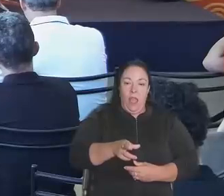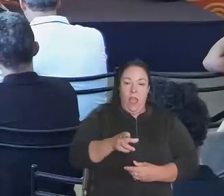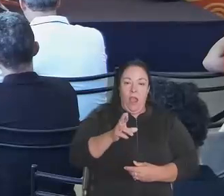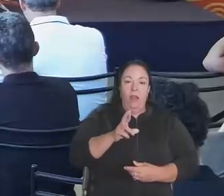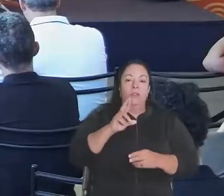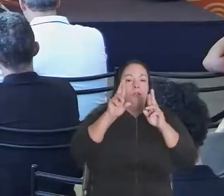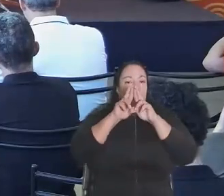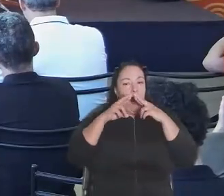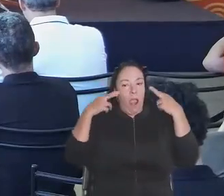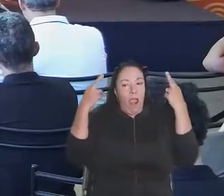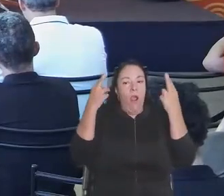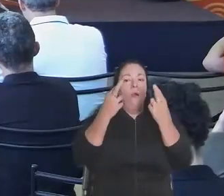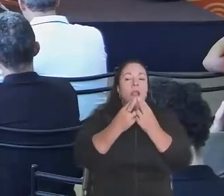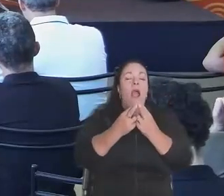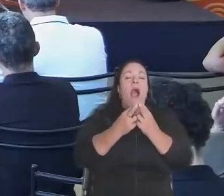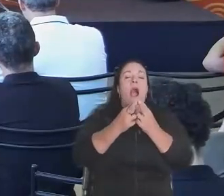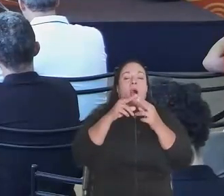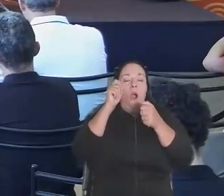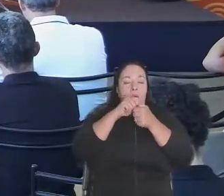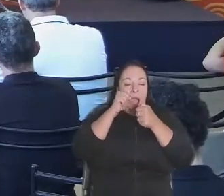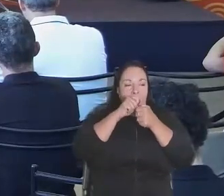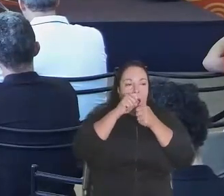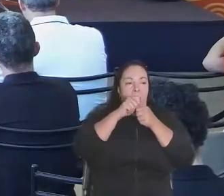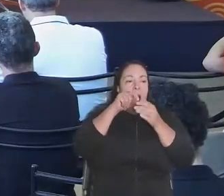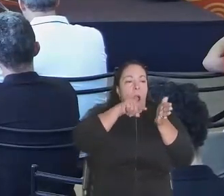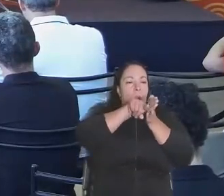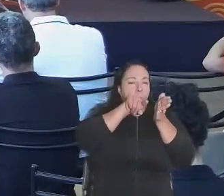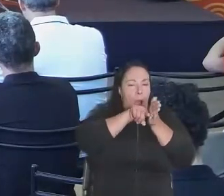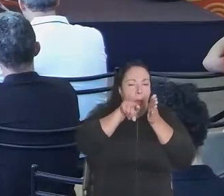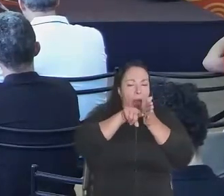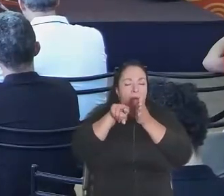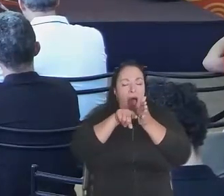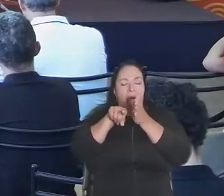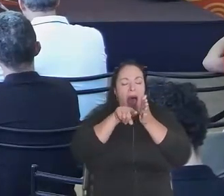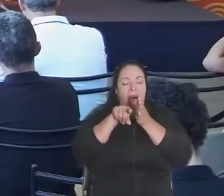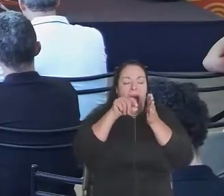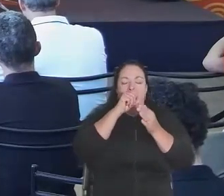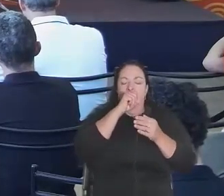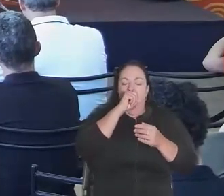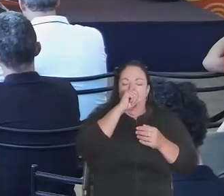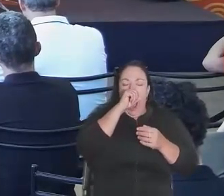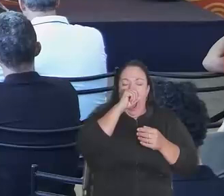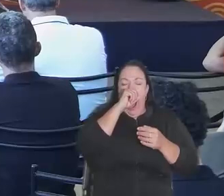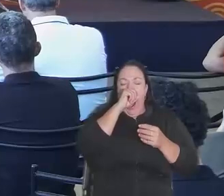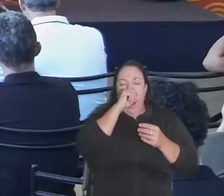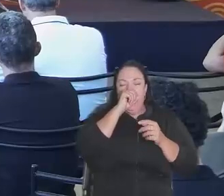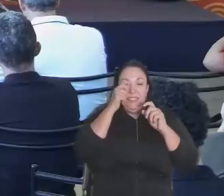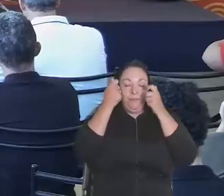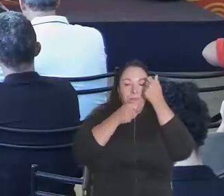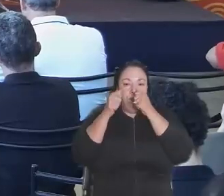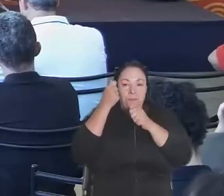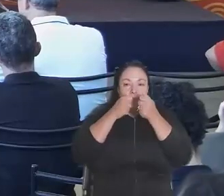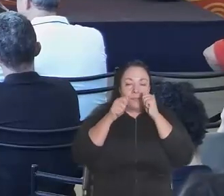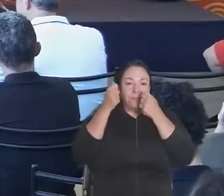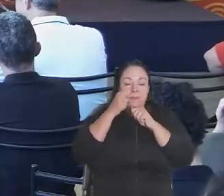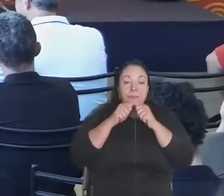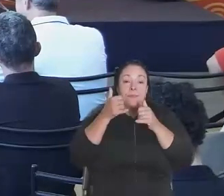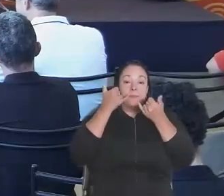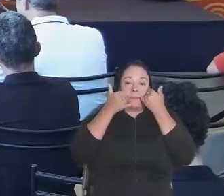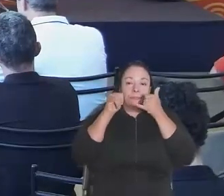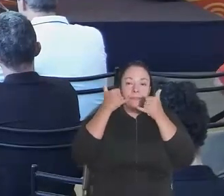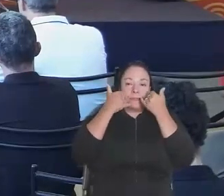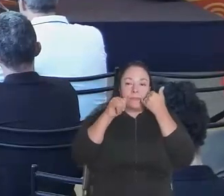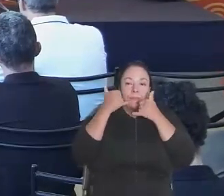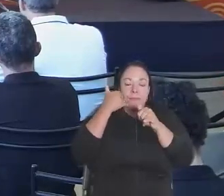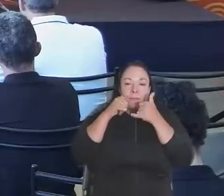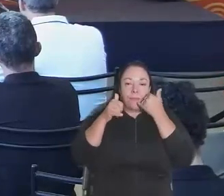uma reunião, é feita uma anamnese, eu tento extrair, né, do autor o máximo de informações